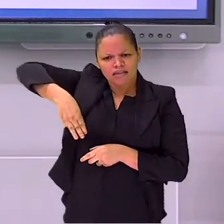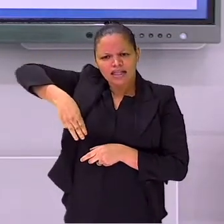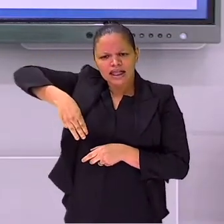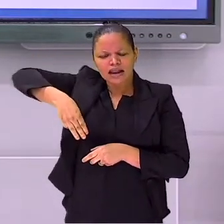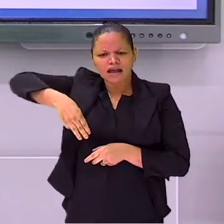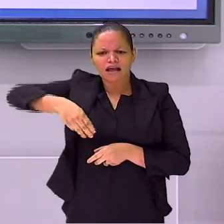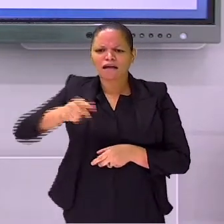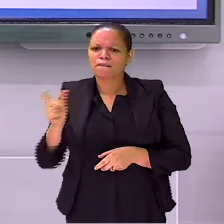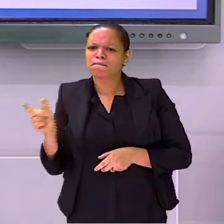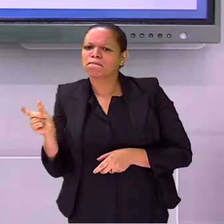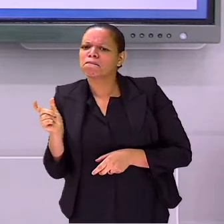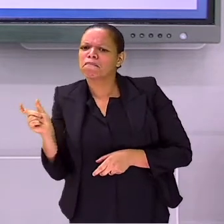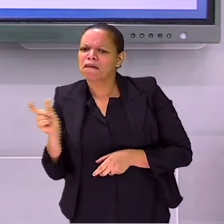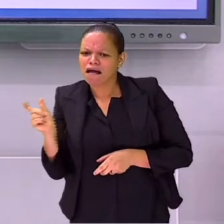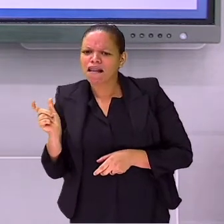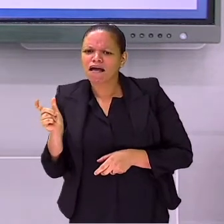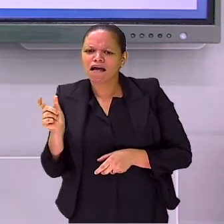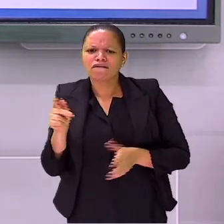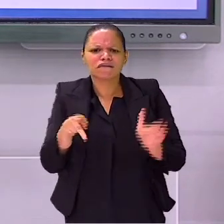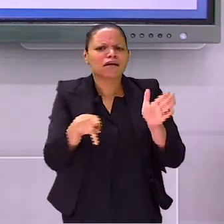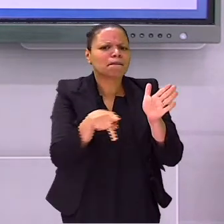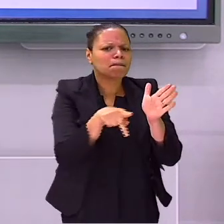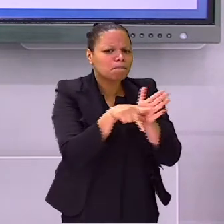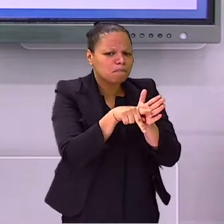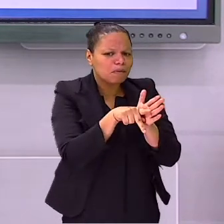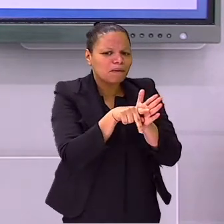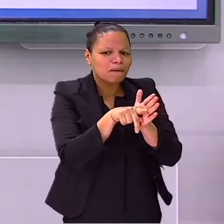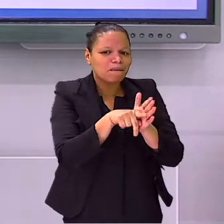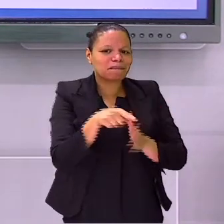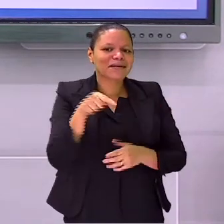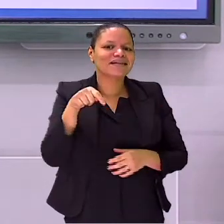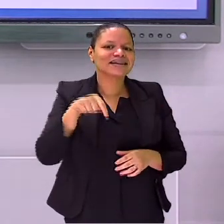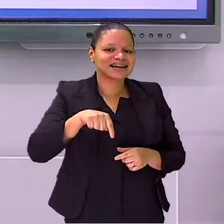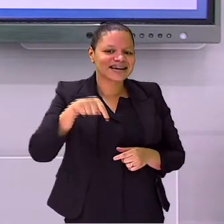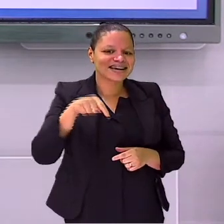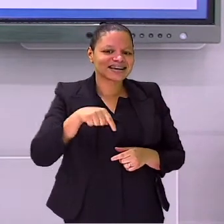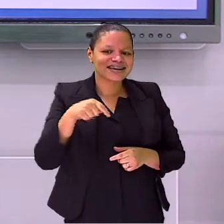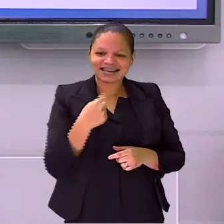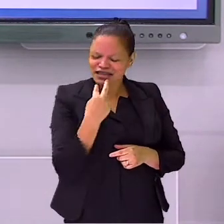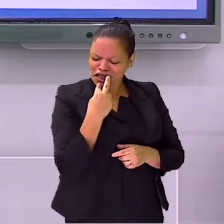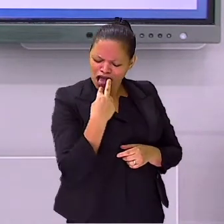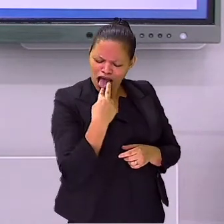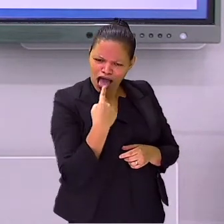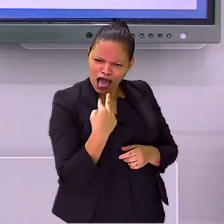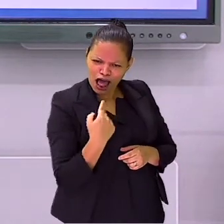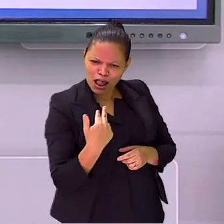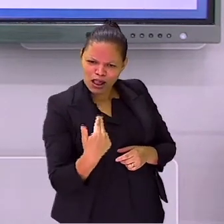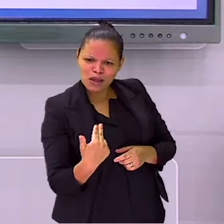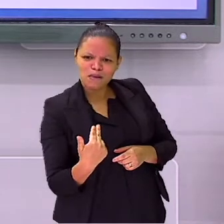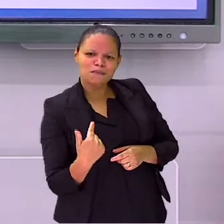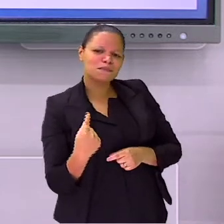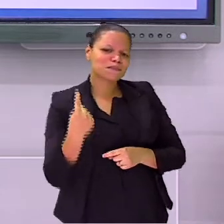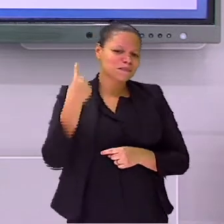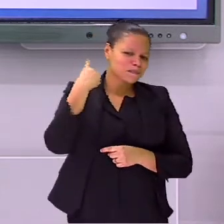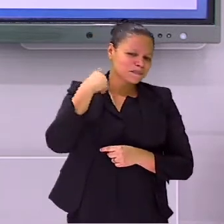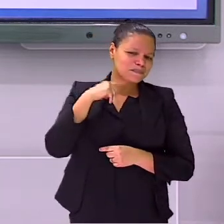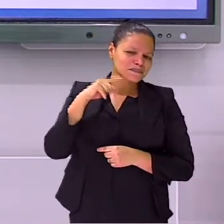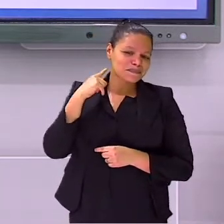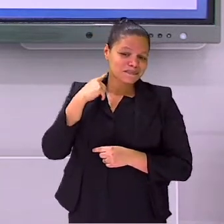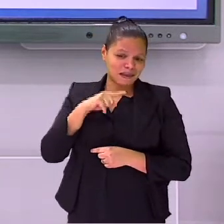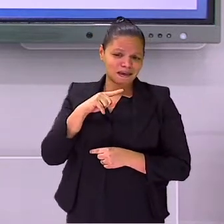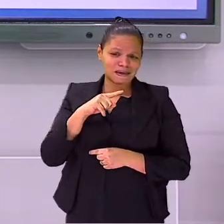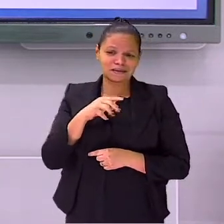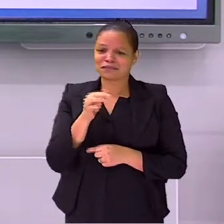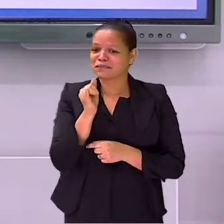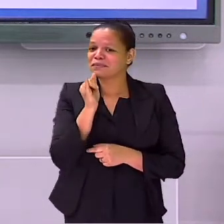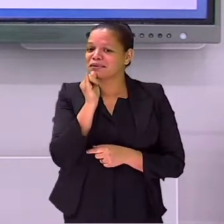trem? Bem, se formos olhar no dicionário ou em uma pesquisa, veremos que se trata de um transporte,